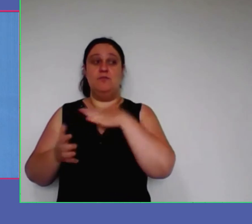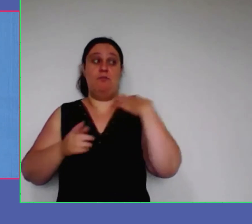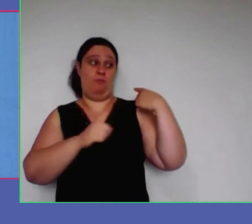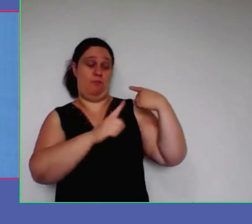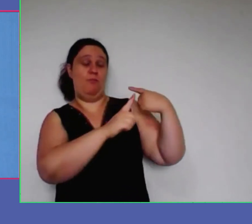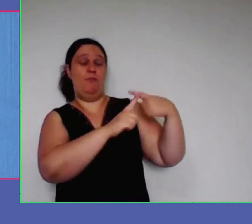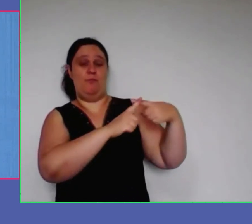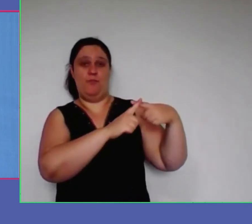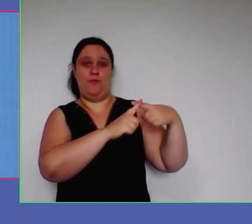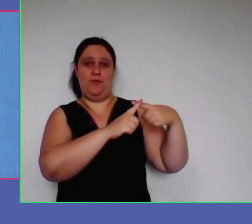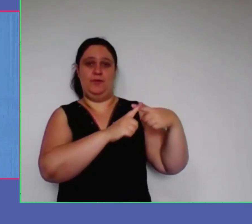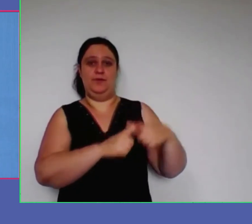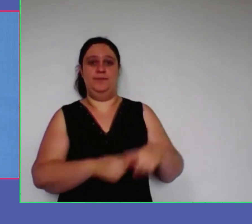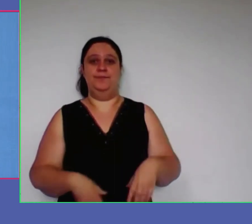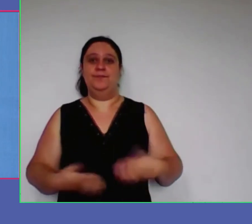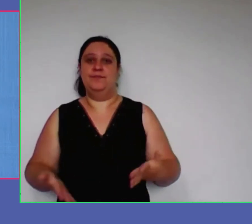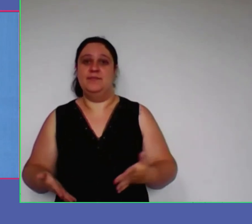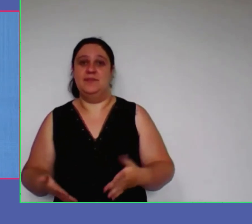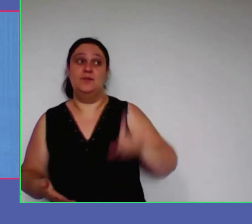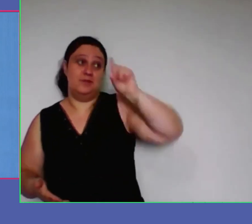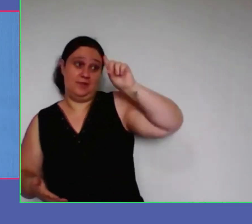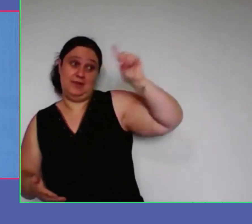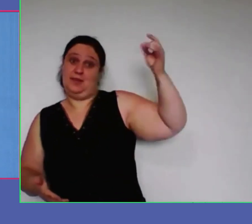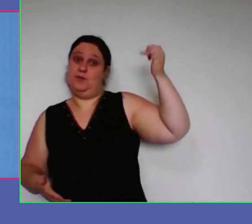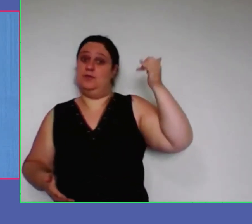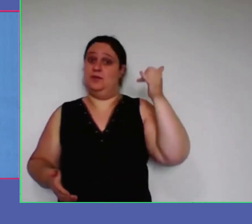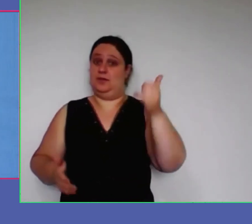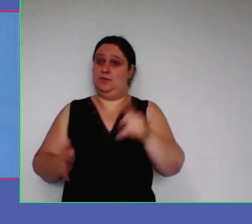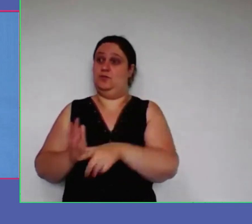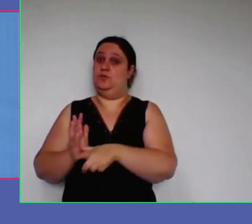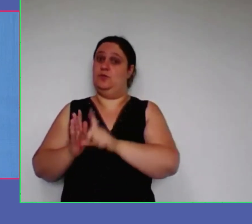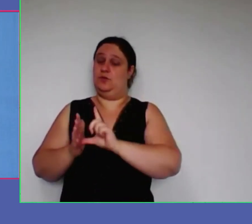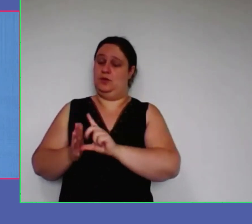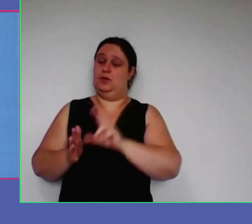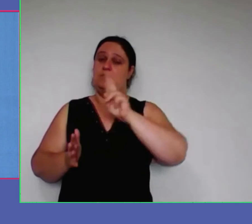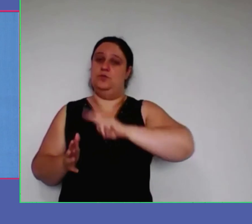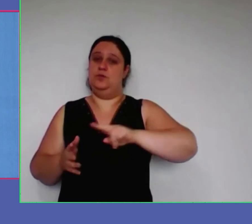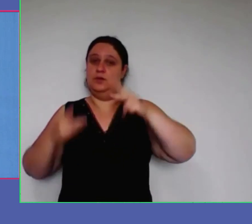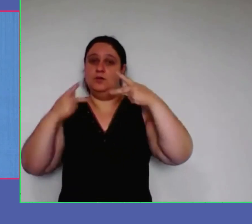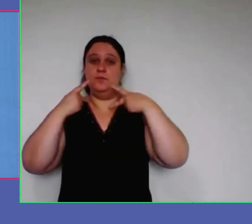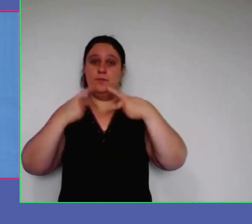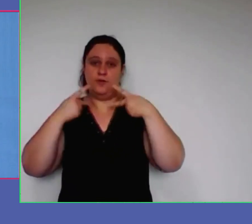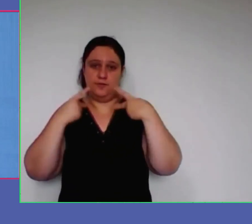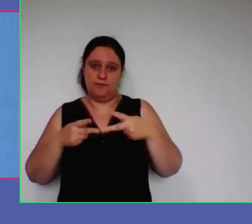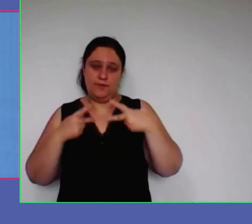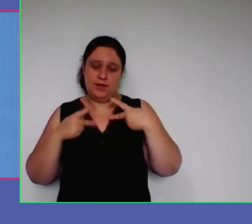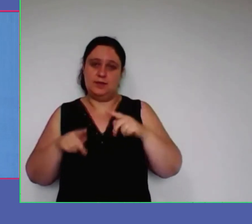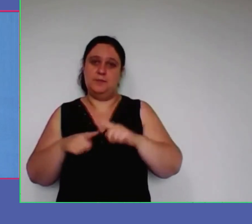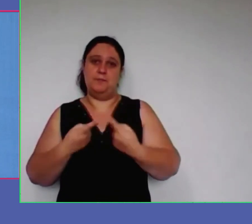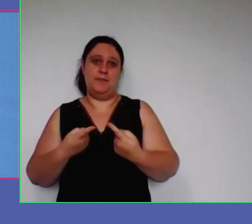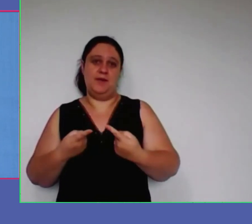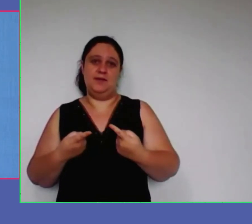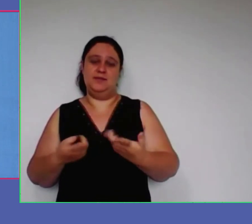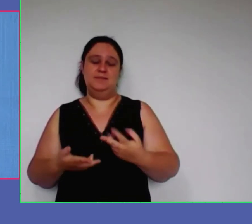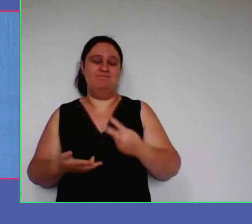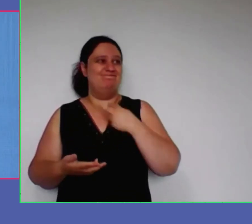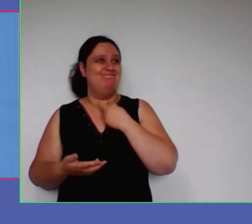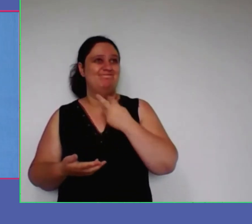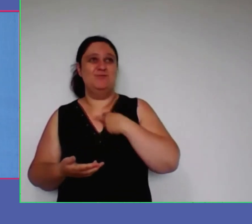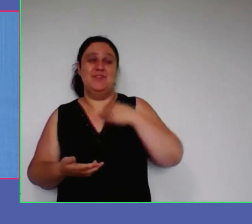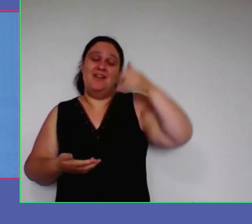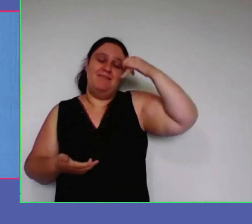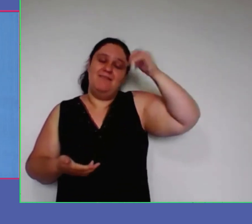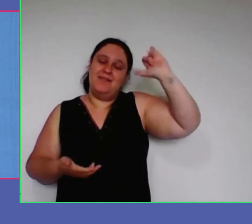anunciada por Deus com antecedência por meio dos profetas, eles não puderam evitar a tragédia